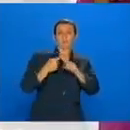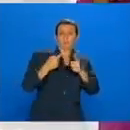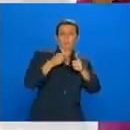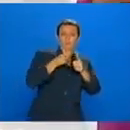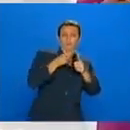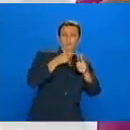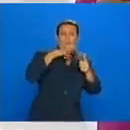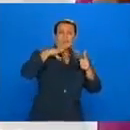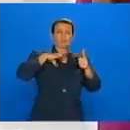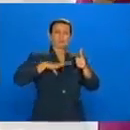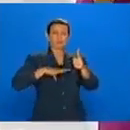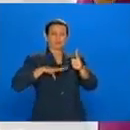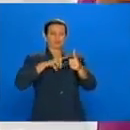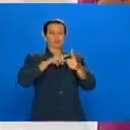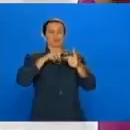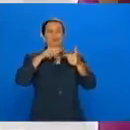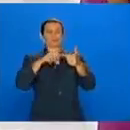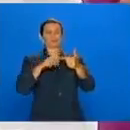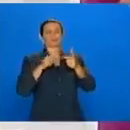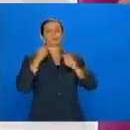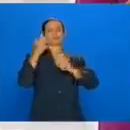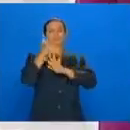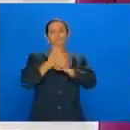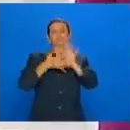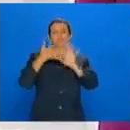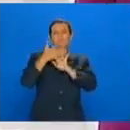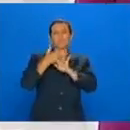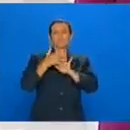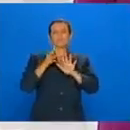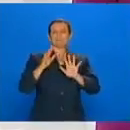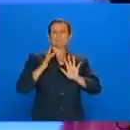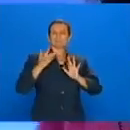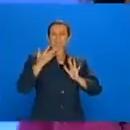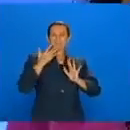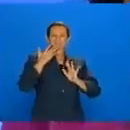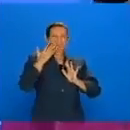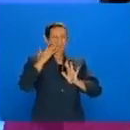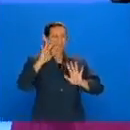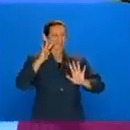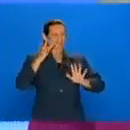é um estranhamento constante também.